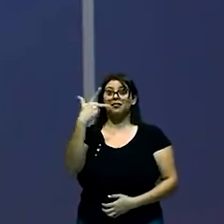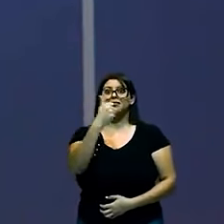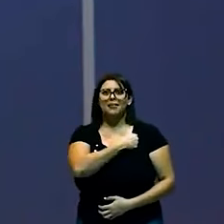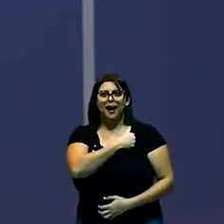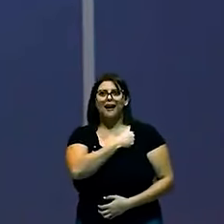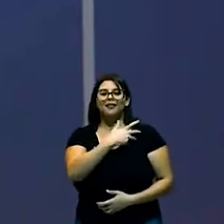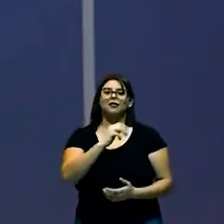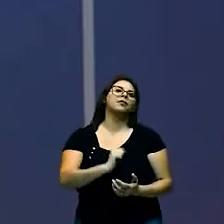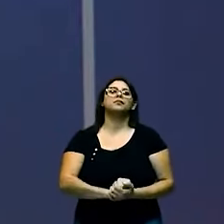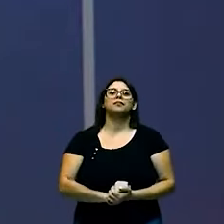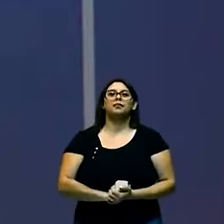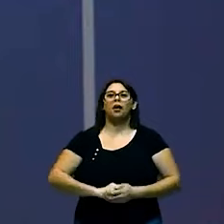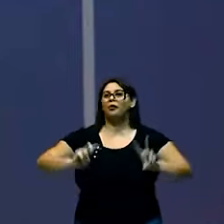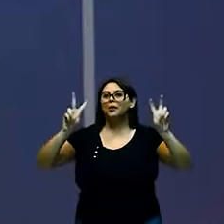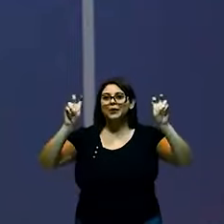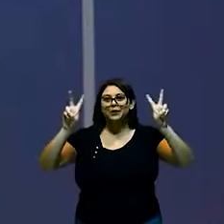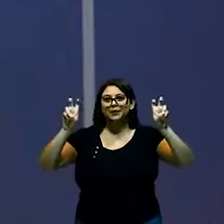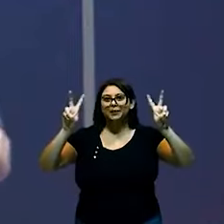tinha um slogan que ele dizia assim,